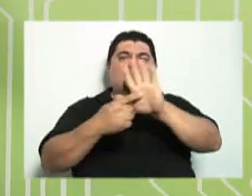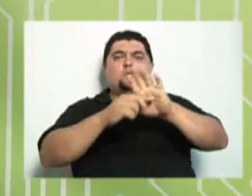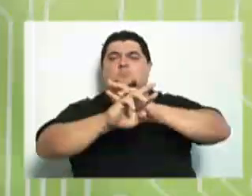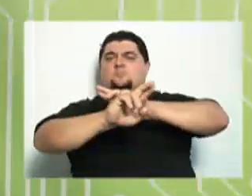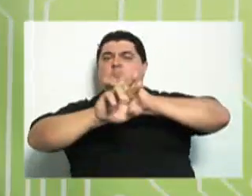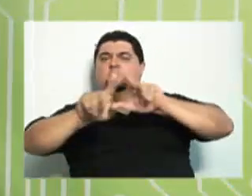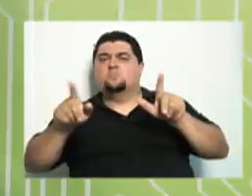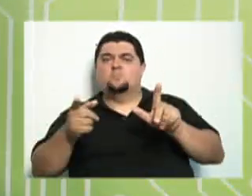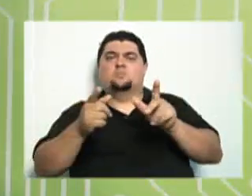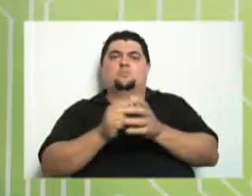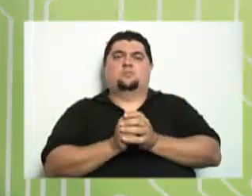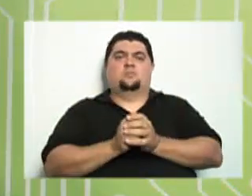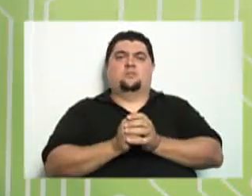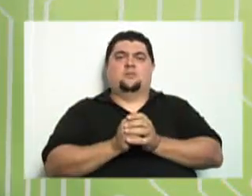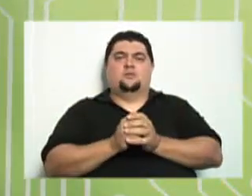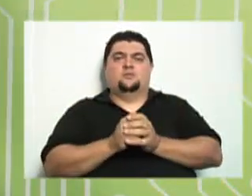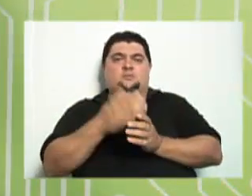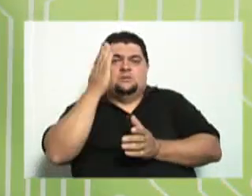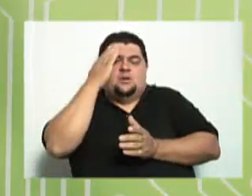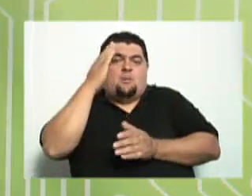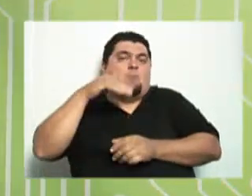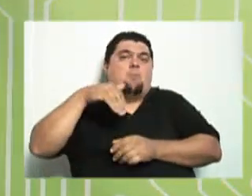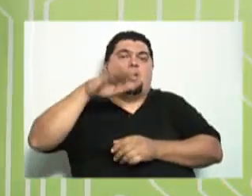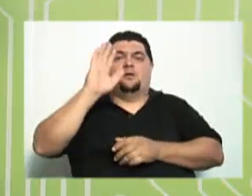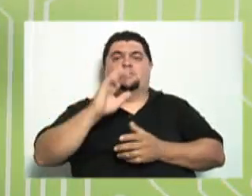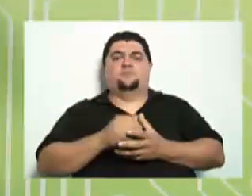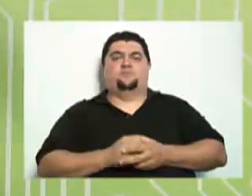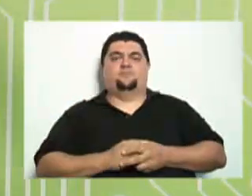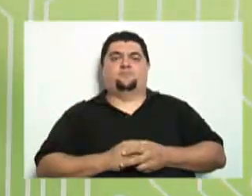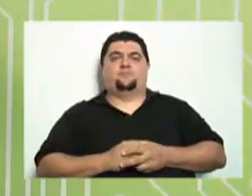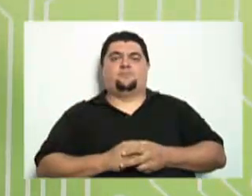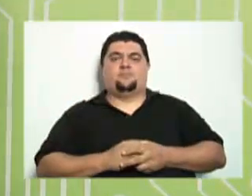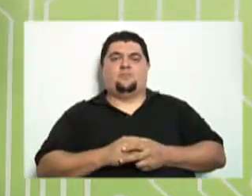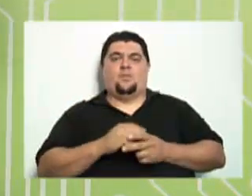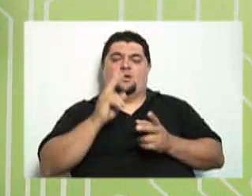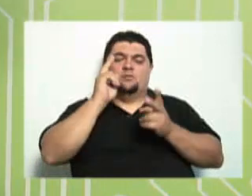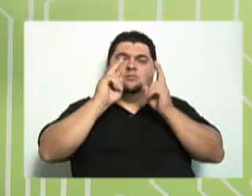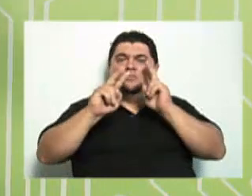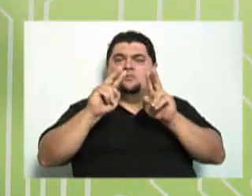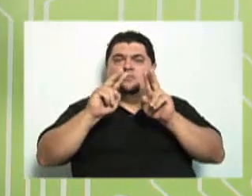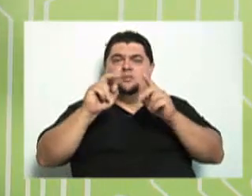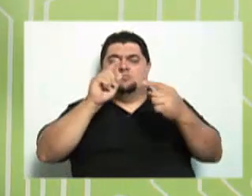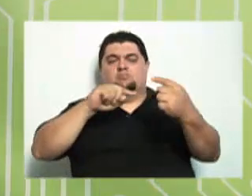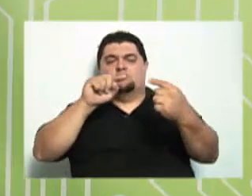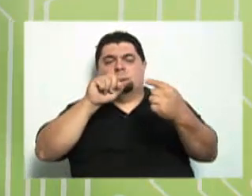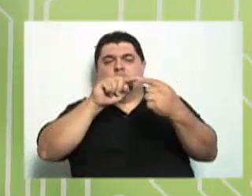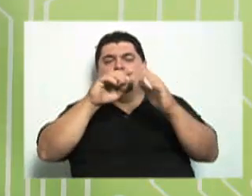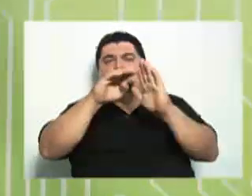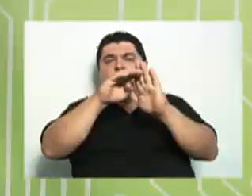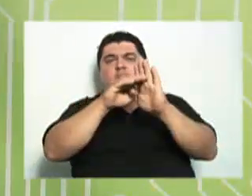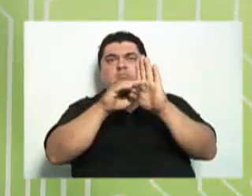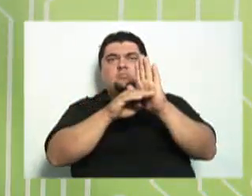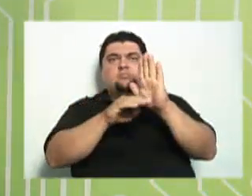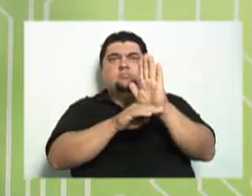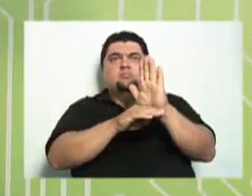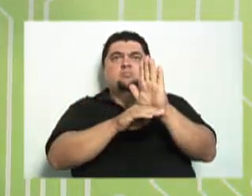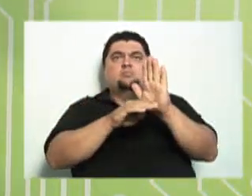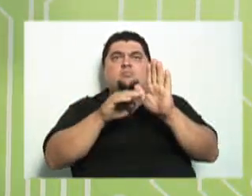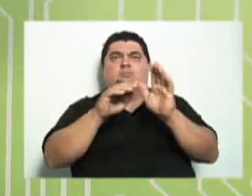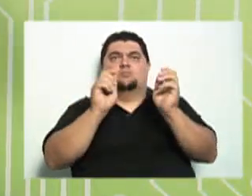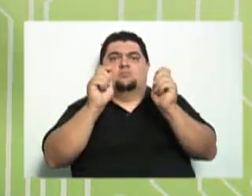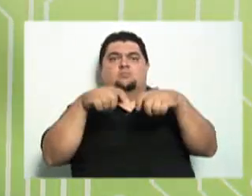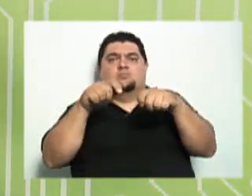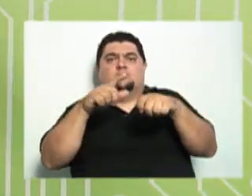formas. Vamos discutir um pouquinho mais sobre isso. Como a gente pode ver, nos objetivos, então, foram discutidos na nossa vinheta, né?